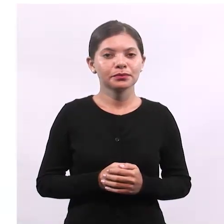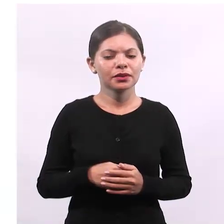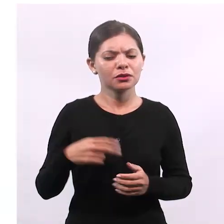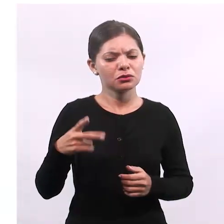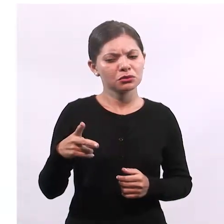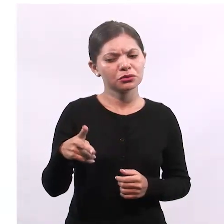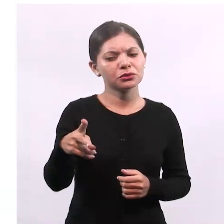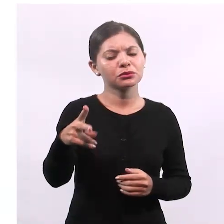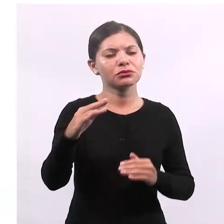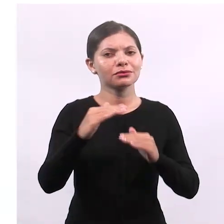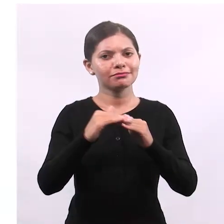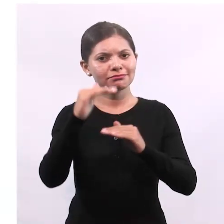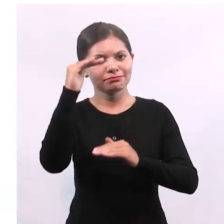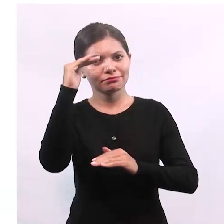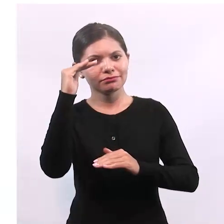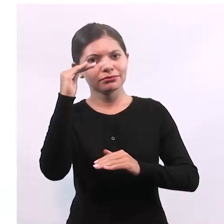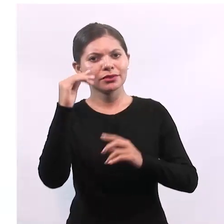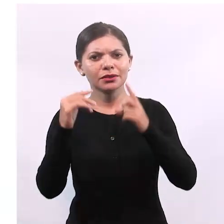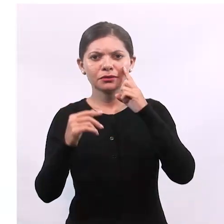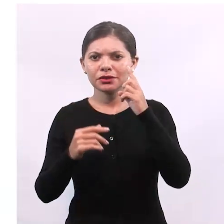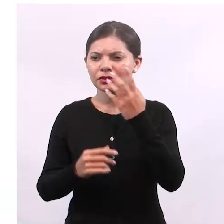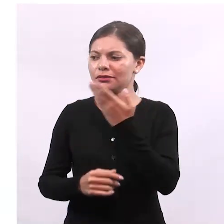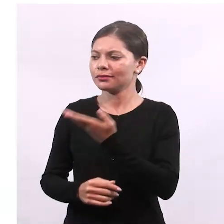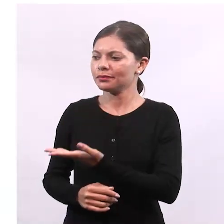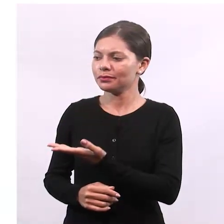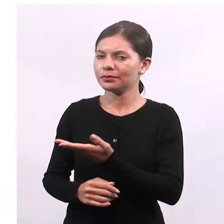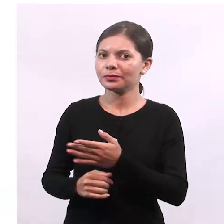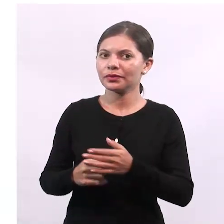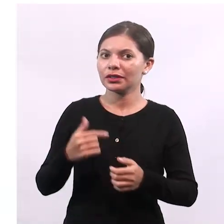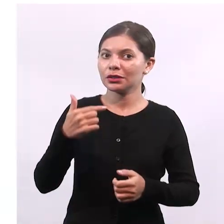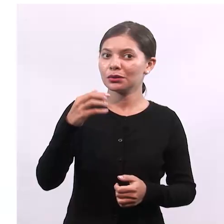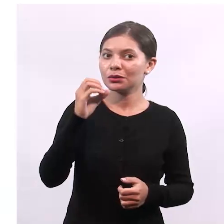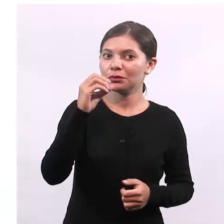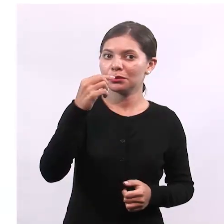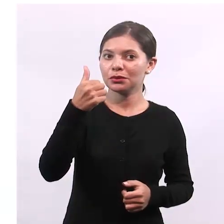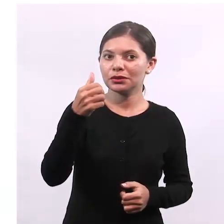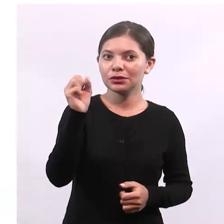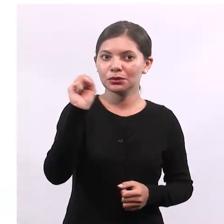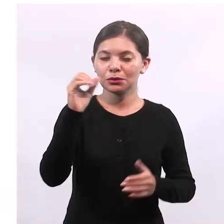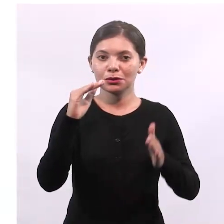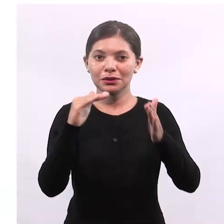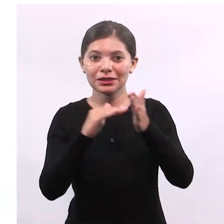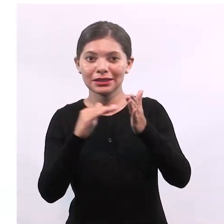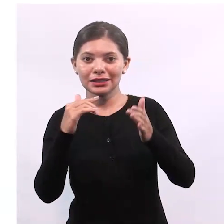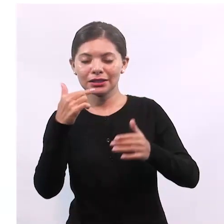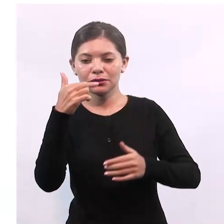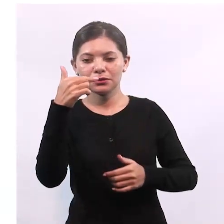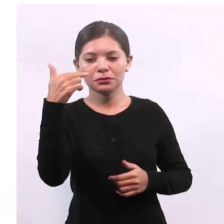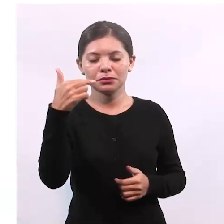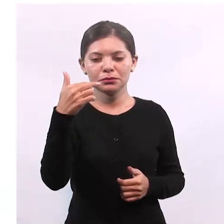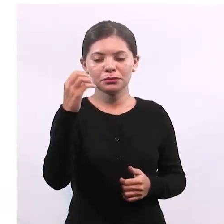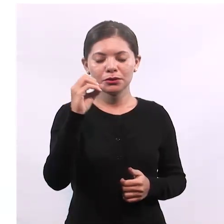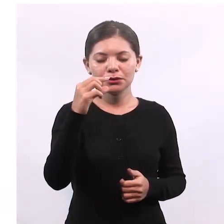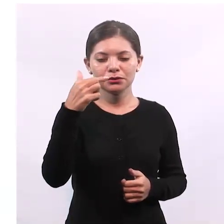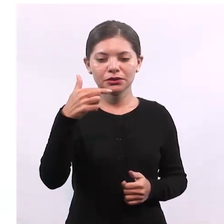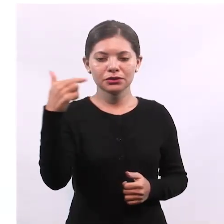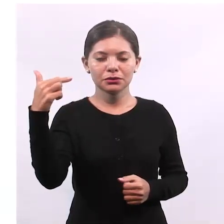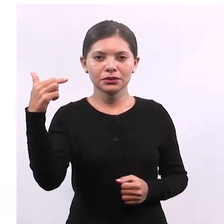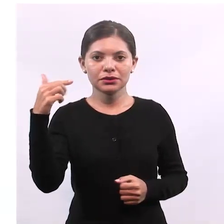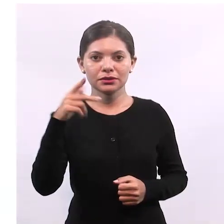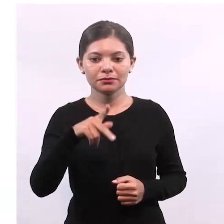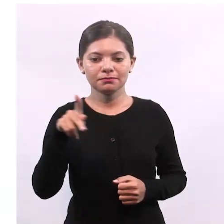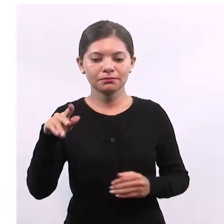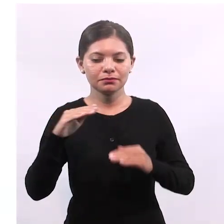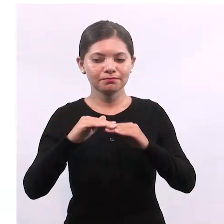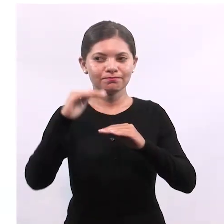e isso continua em crescimento então Observe que de 2018 até 2022 Eu tenho um só o crescimento